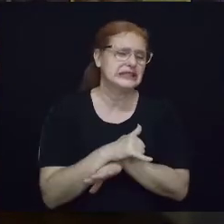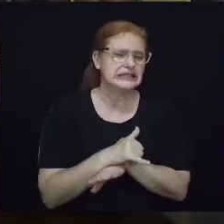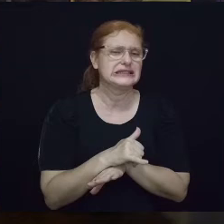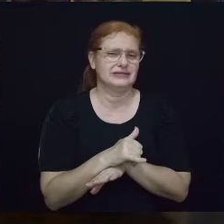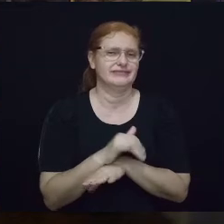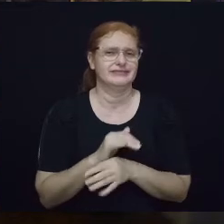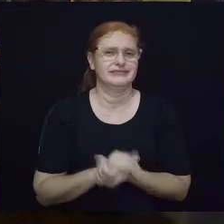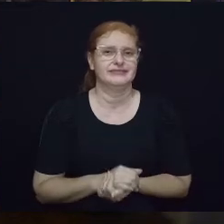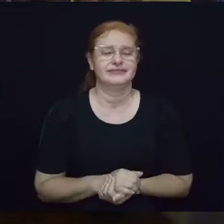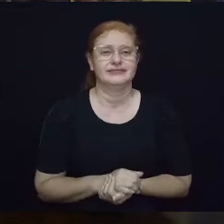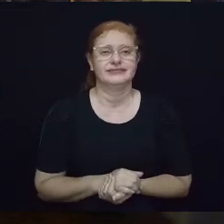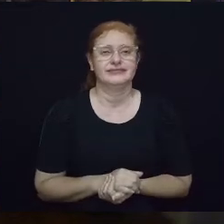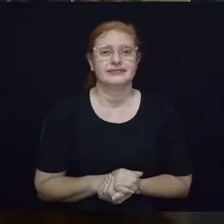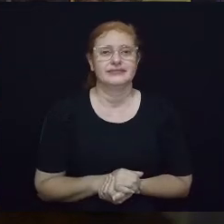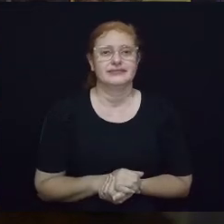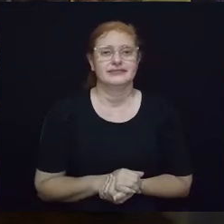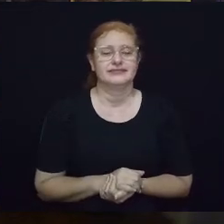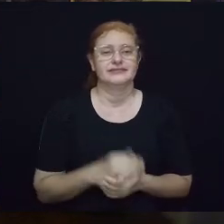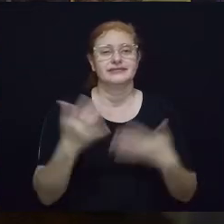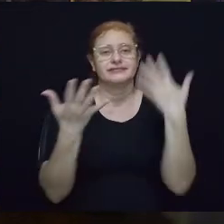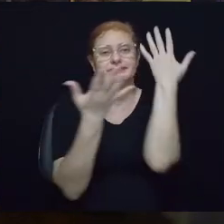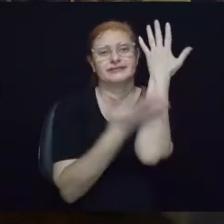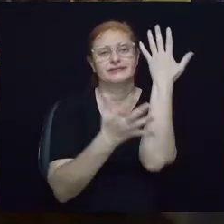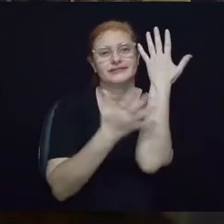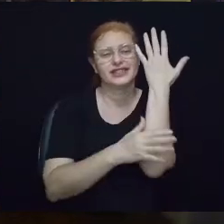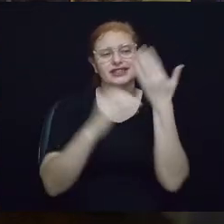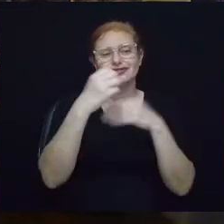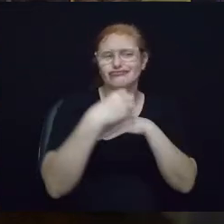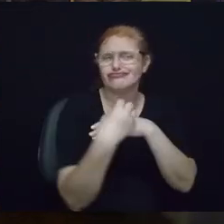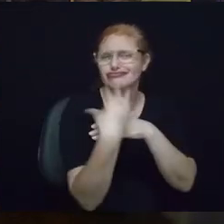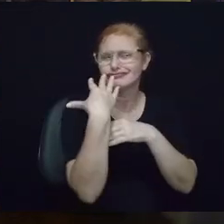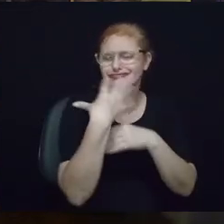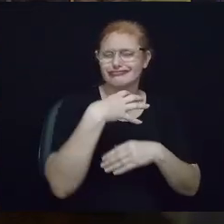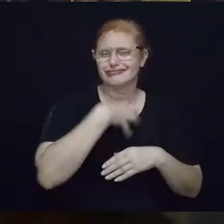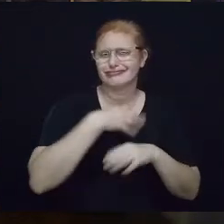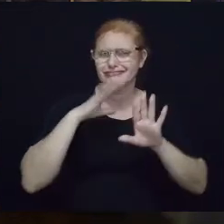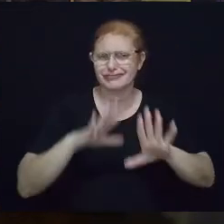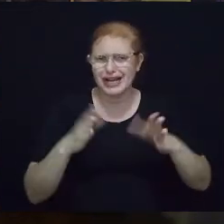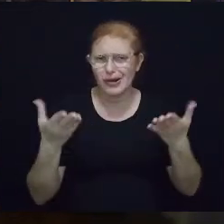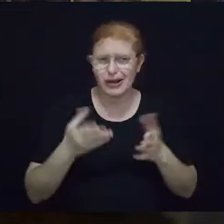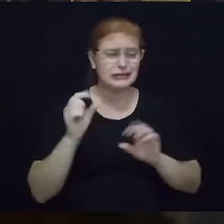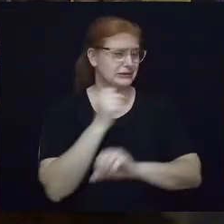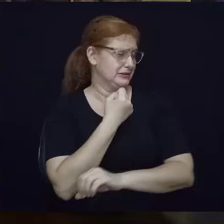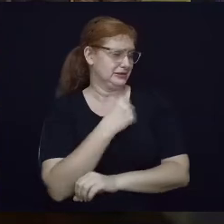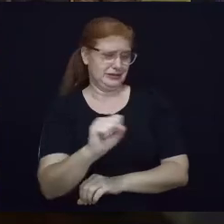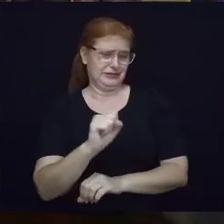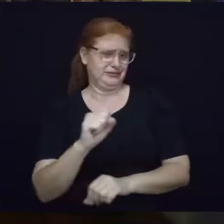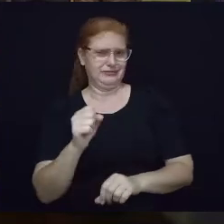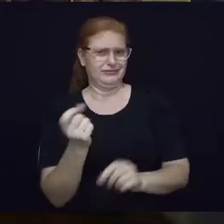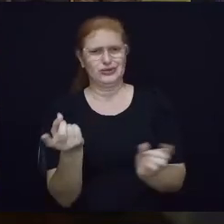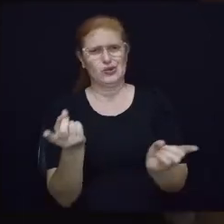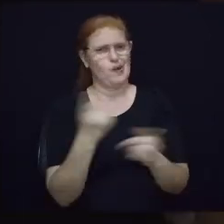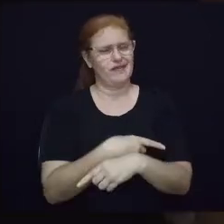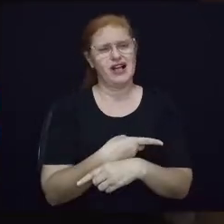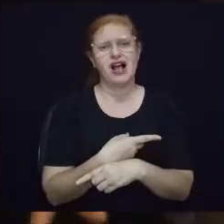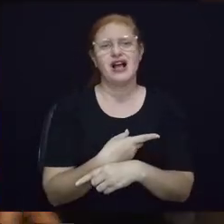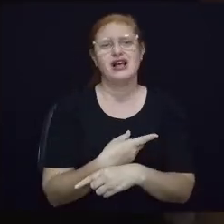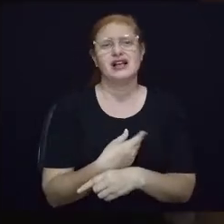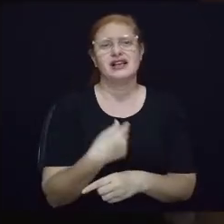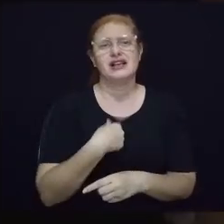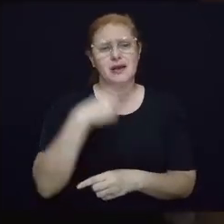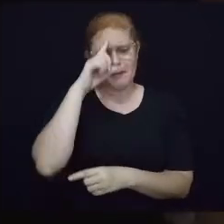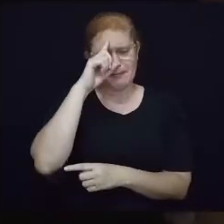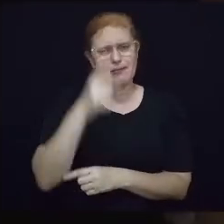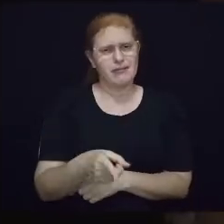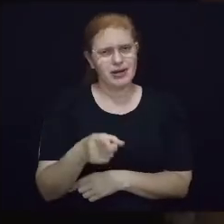situação, né? Que a madeira sugeria alguma forma e tal, mas agora não, agora é o contrário. Eu mando e o